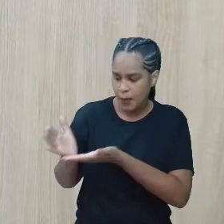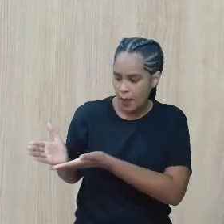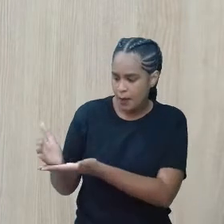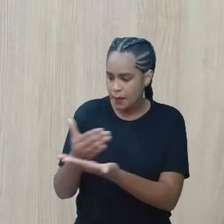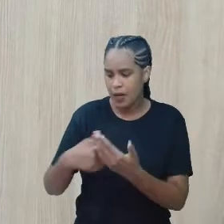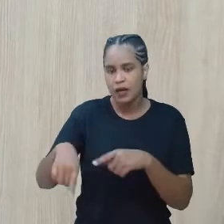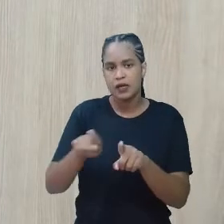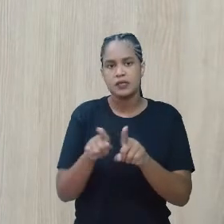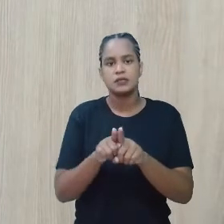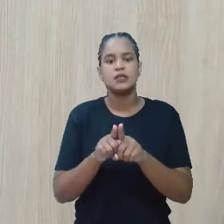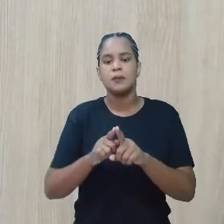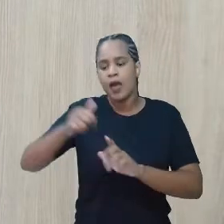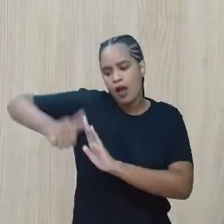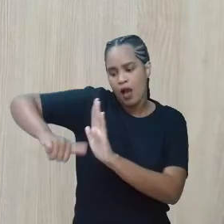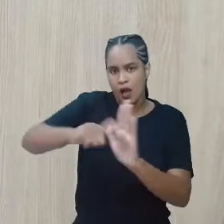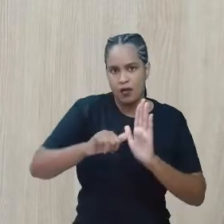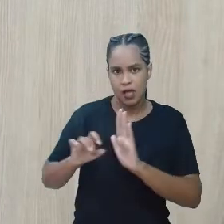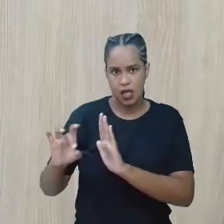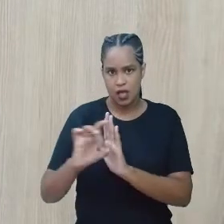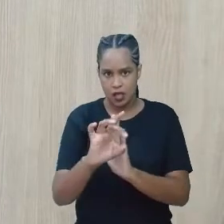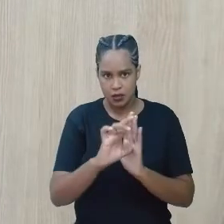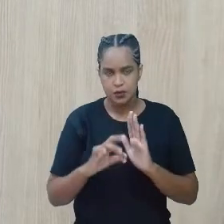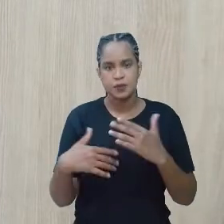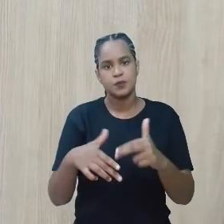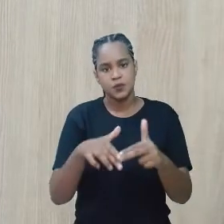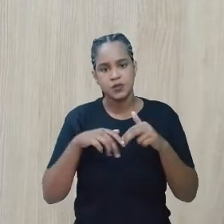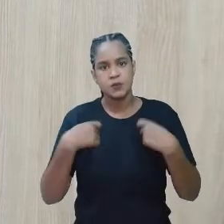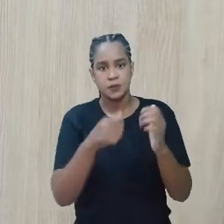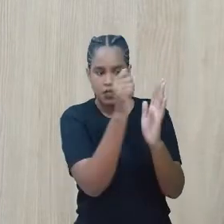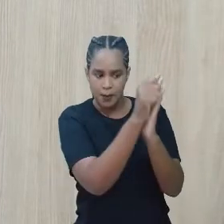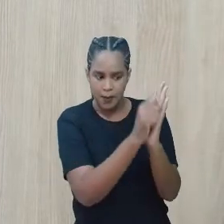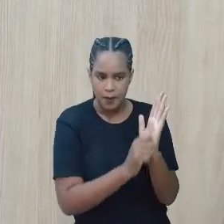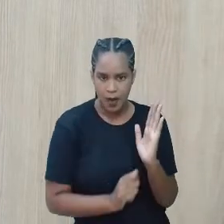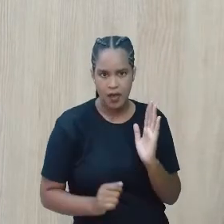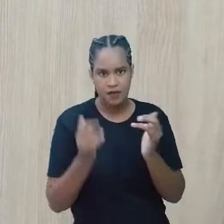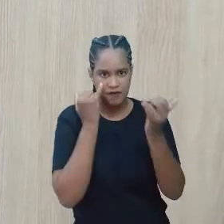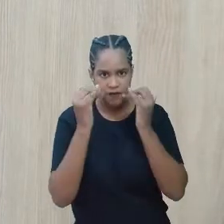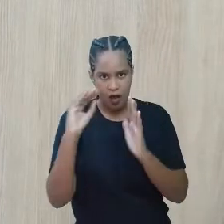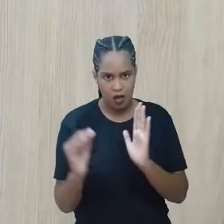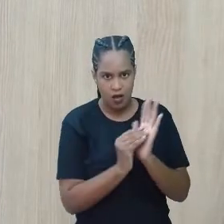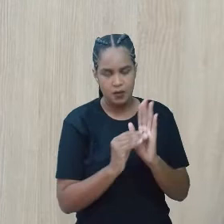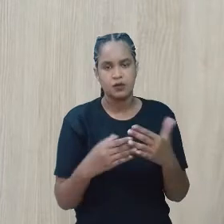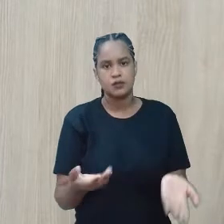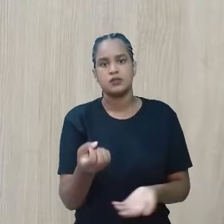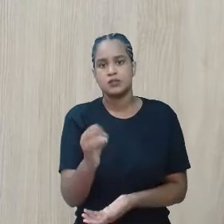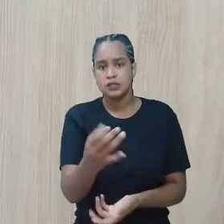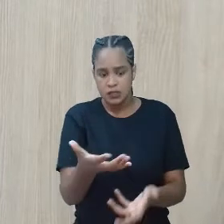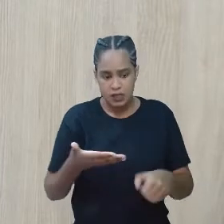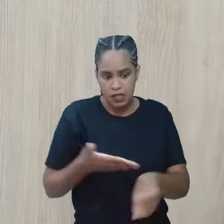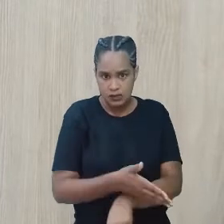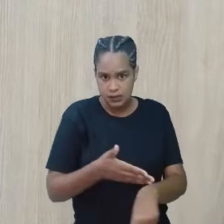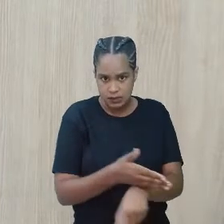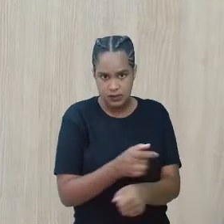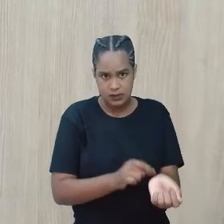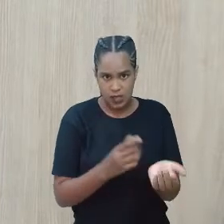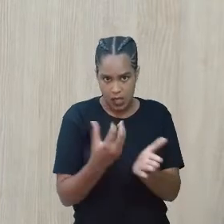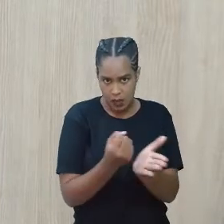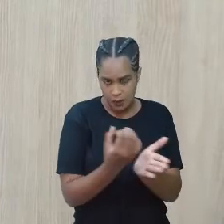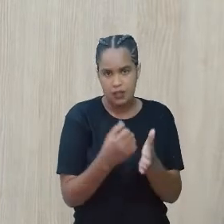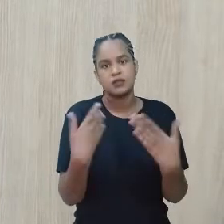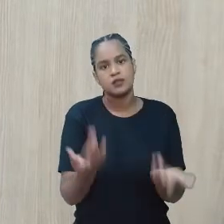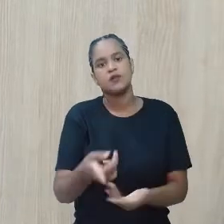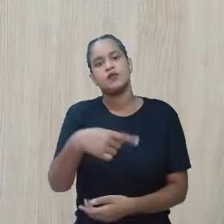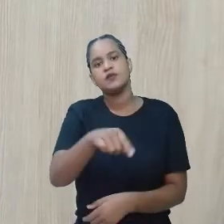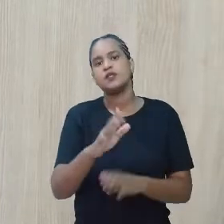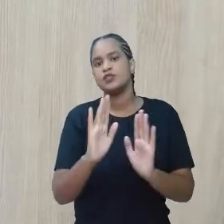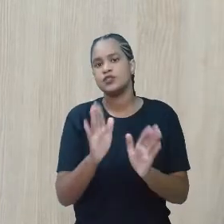criticar umas outras. Então a gente vai aí precisar anotar algumas coisas, tá bom? Para você poder fazer acesso aqui, né, a esse aplicativo, vocês